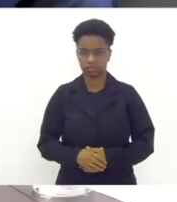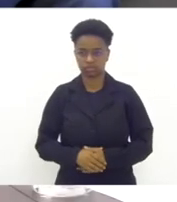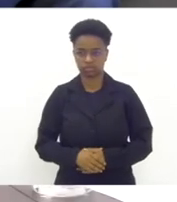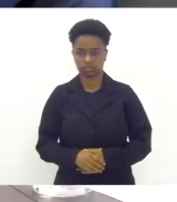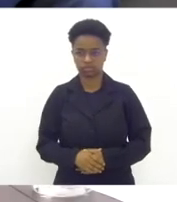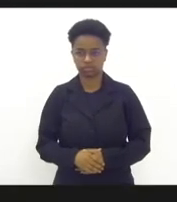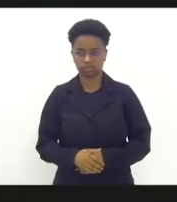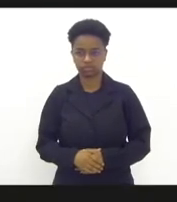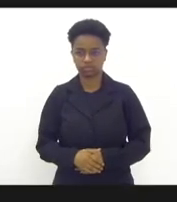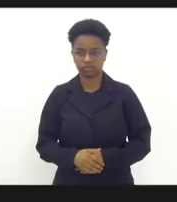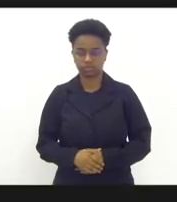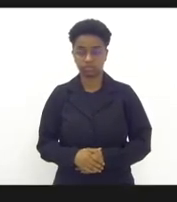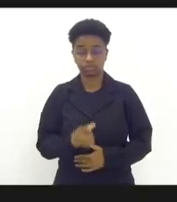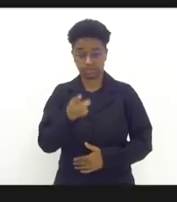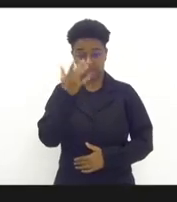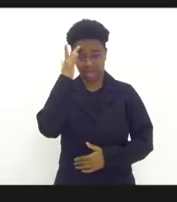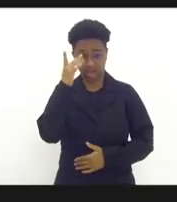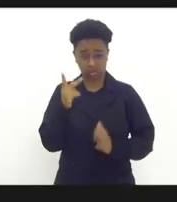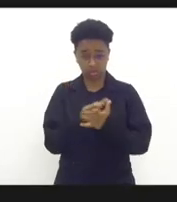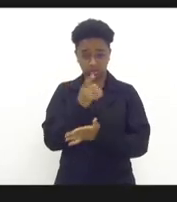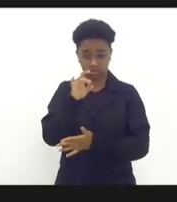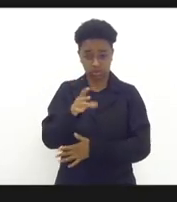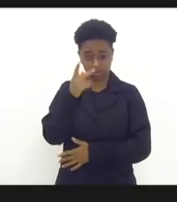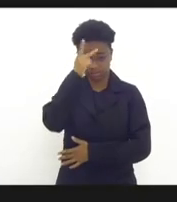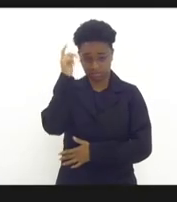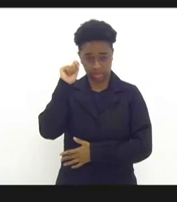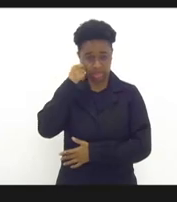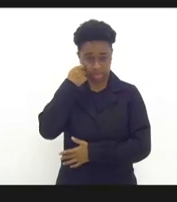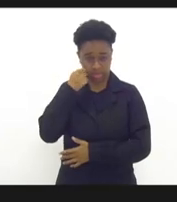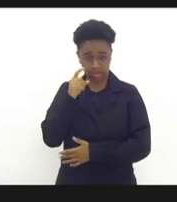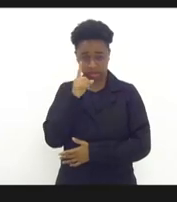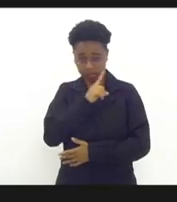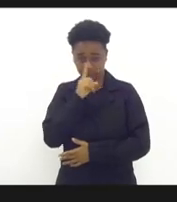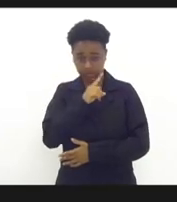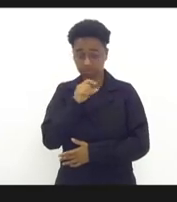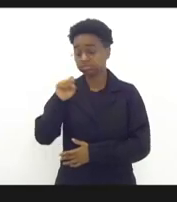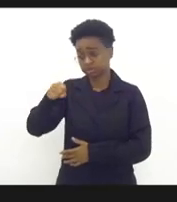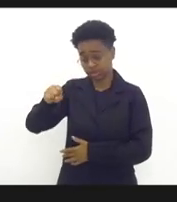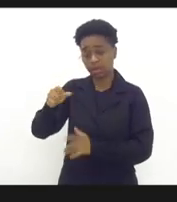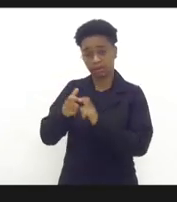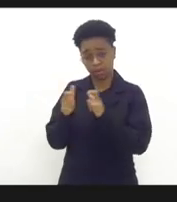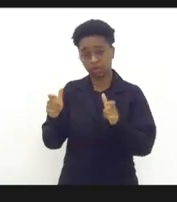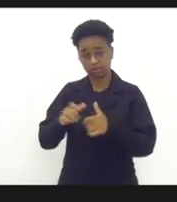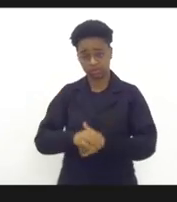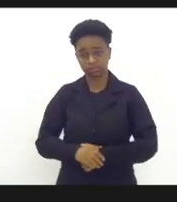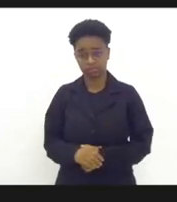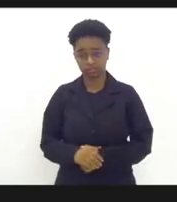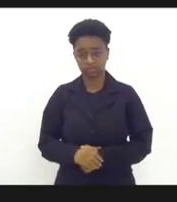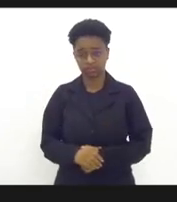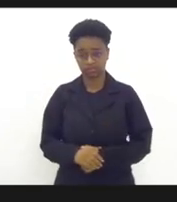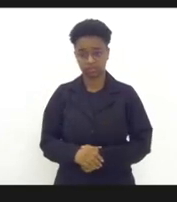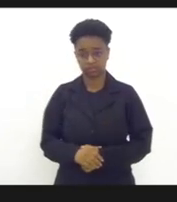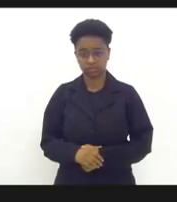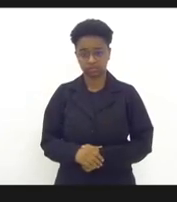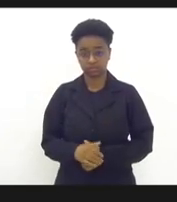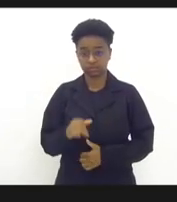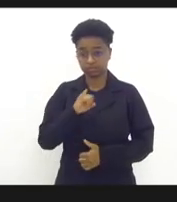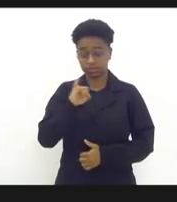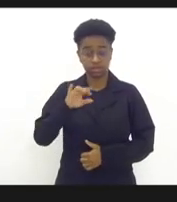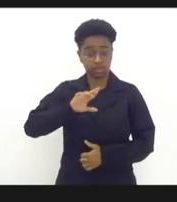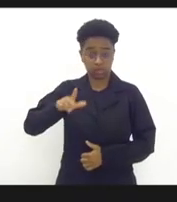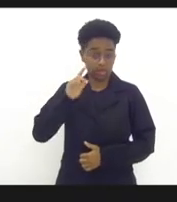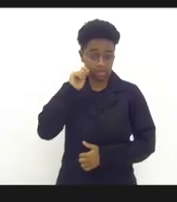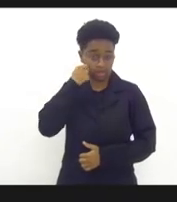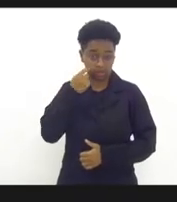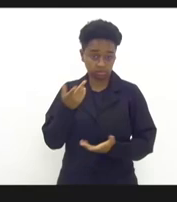Então, você acha que isso só acontece com pessoas negras, esses erros? Sim, a grande maioria. Se não for negro, tá.